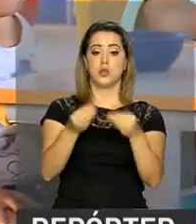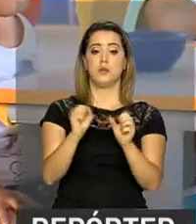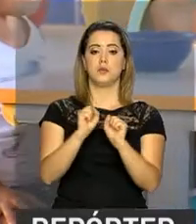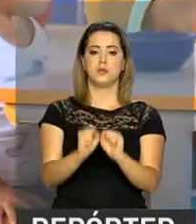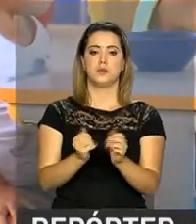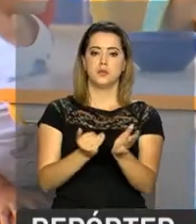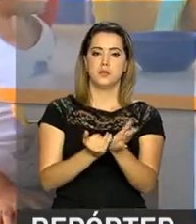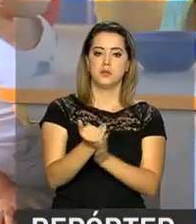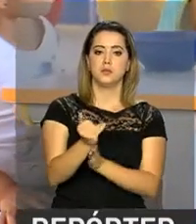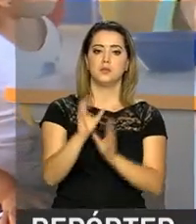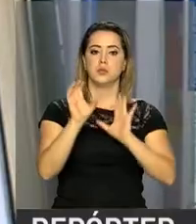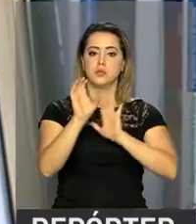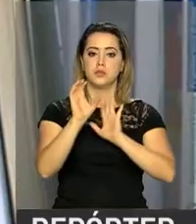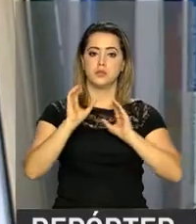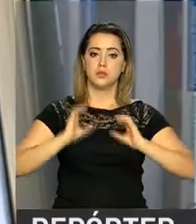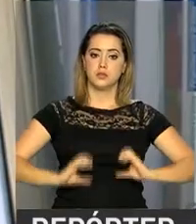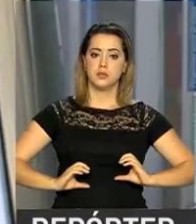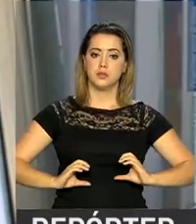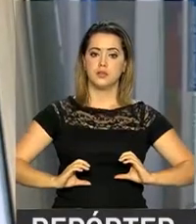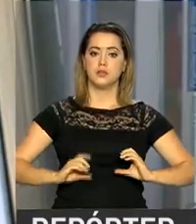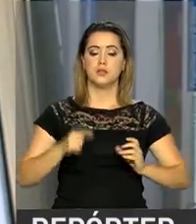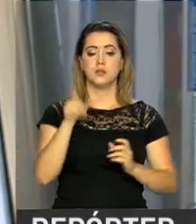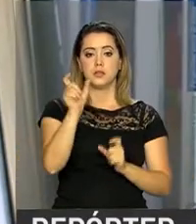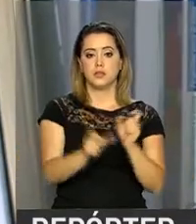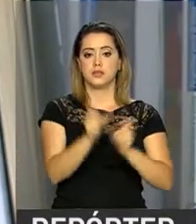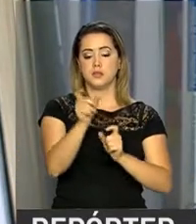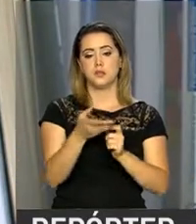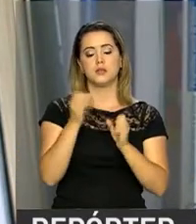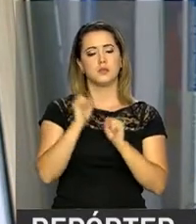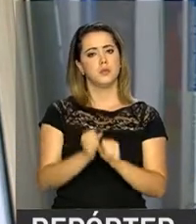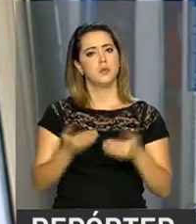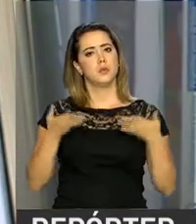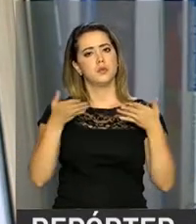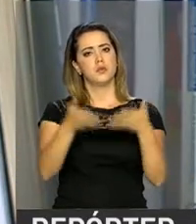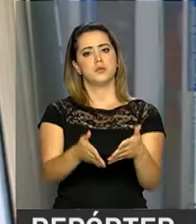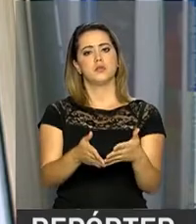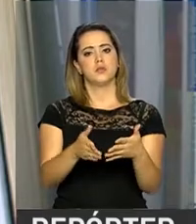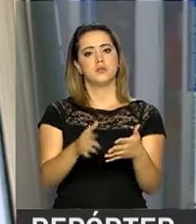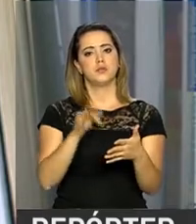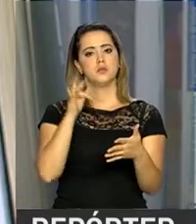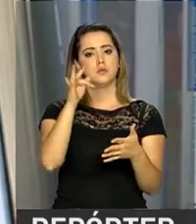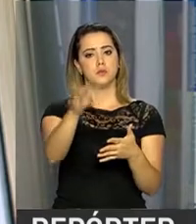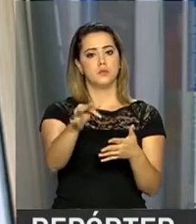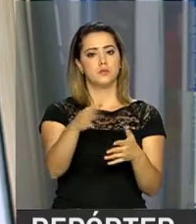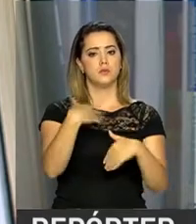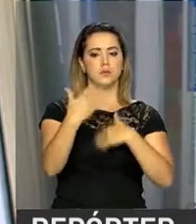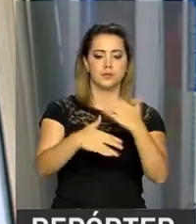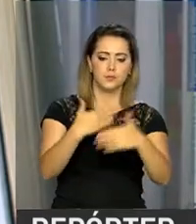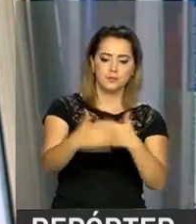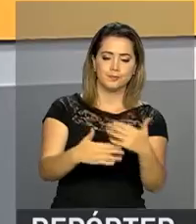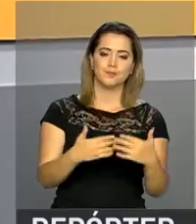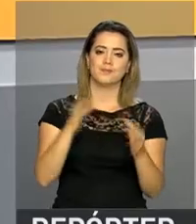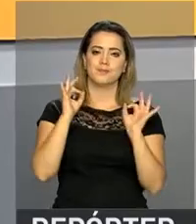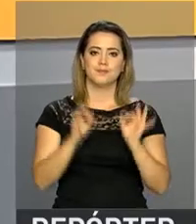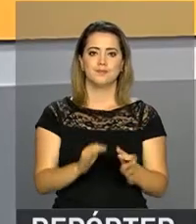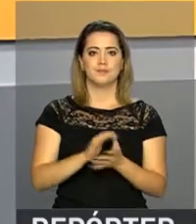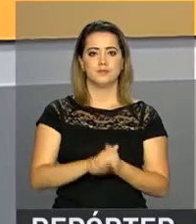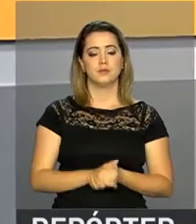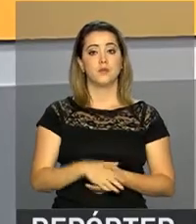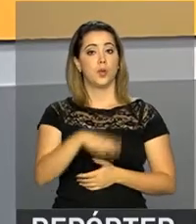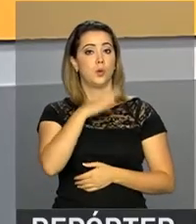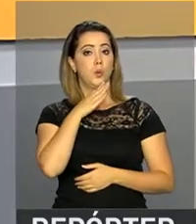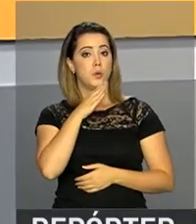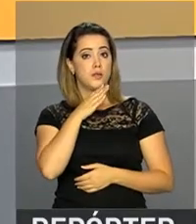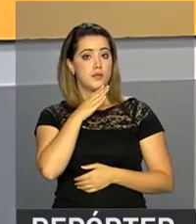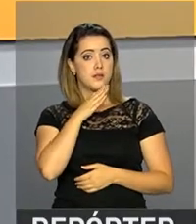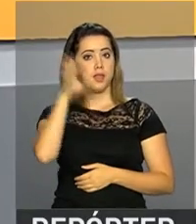o início da cidadania para que essas crianças possam garantir o seu desenvolvimento.